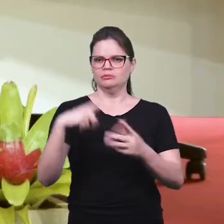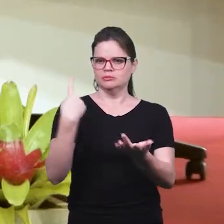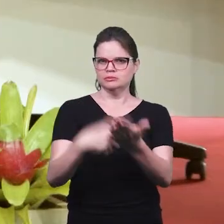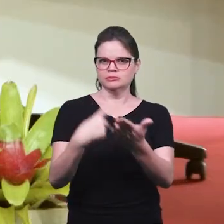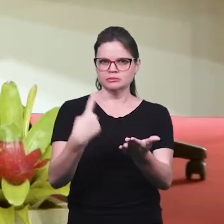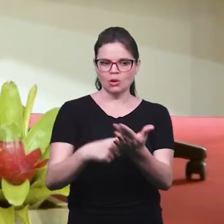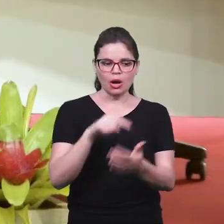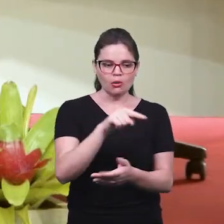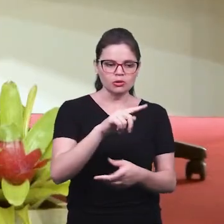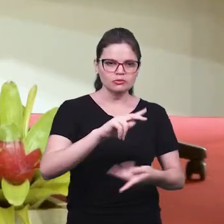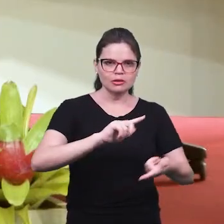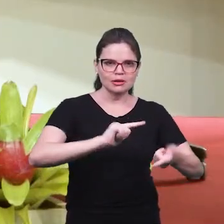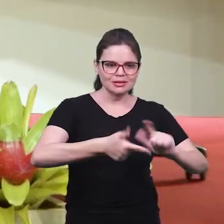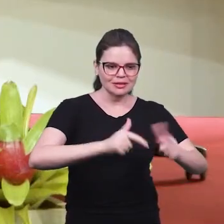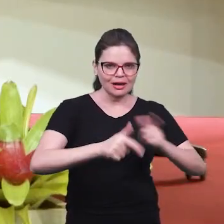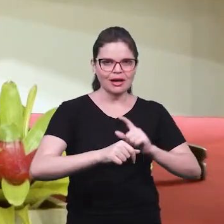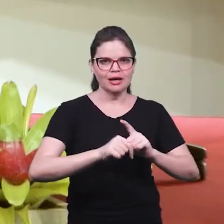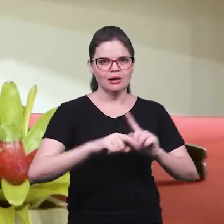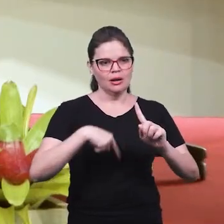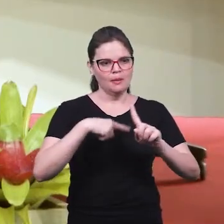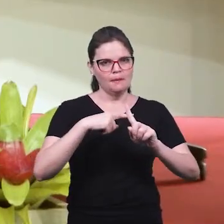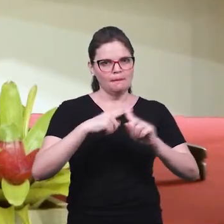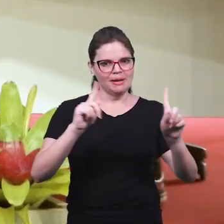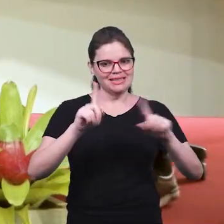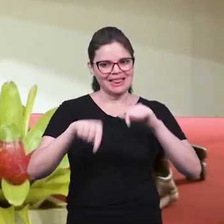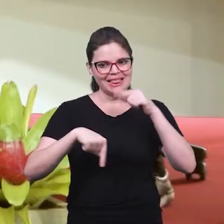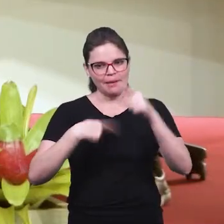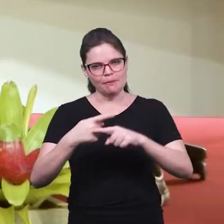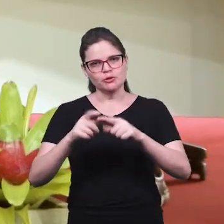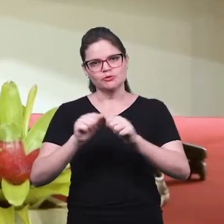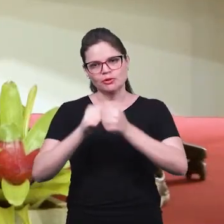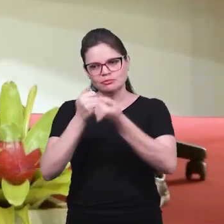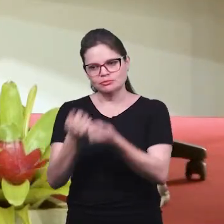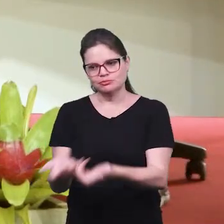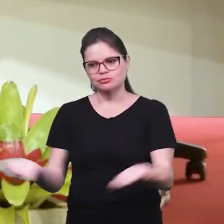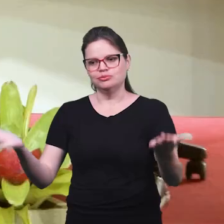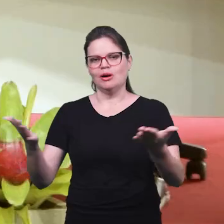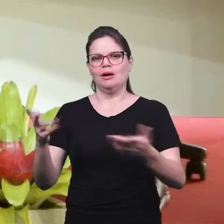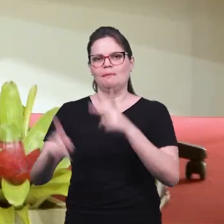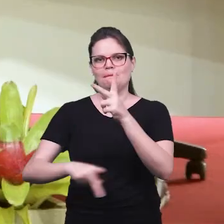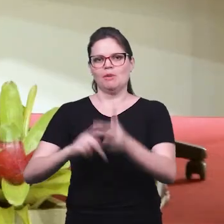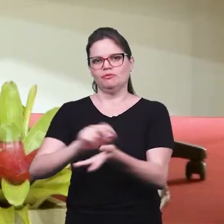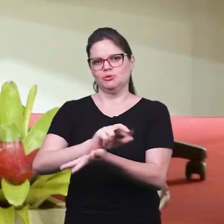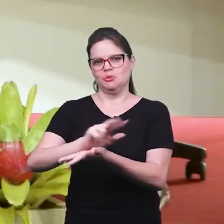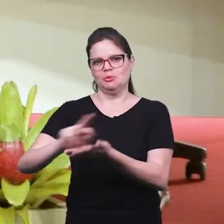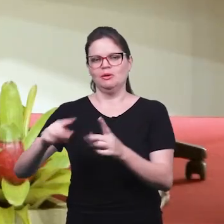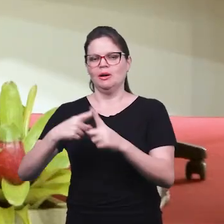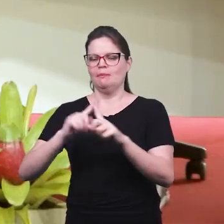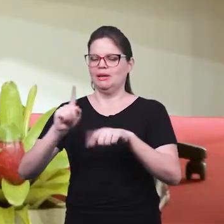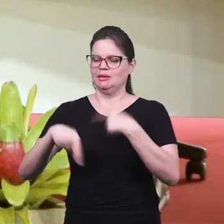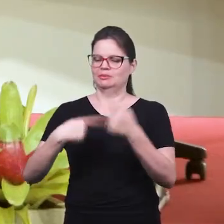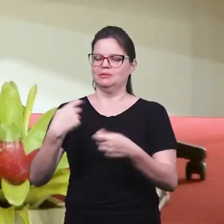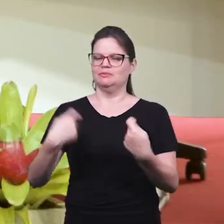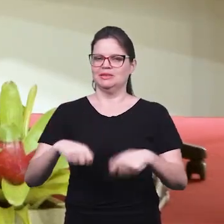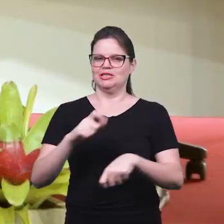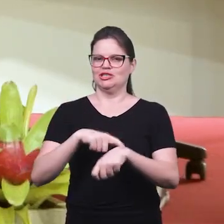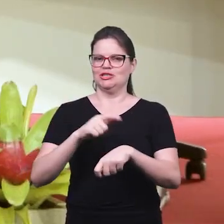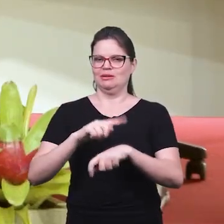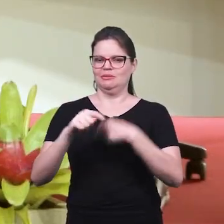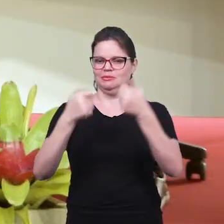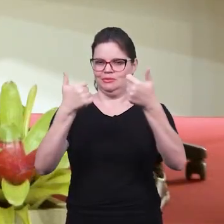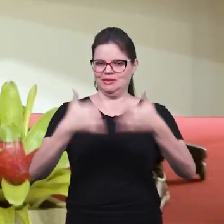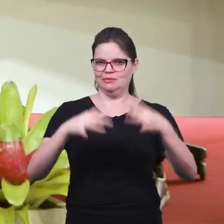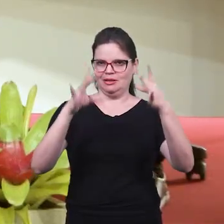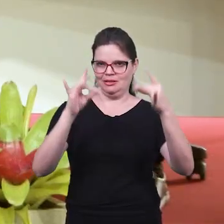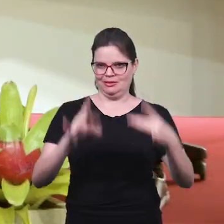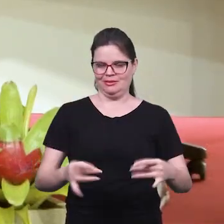com Israel. Mas depois foi estendido à igreja. Mas isso nós precisamos de mais detalhes para falar.